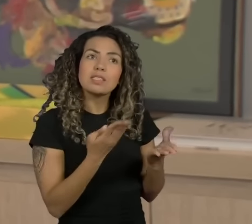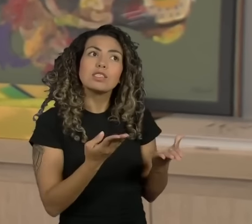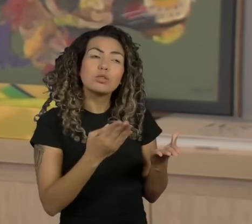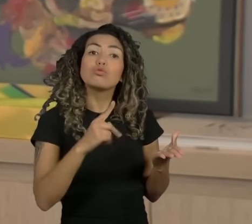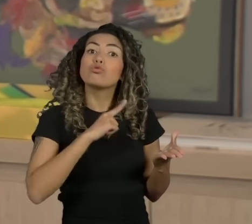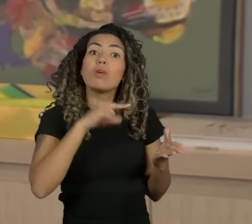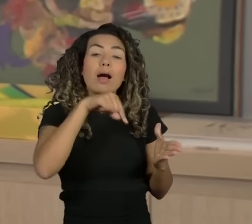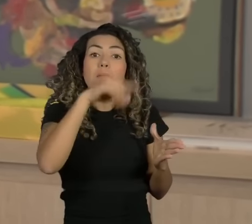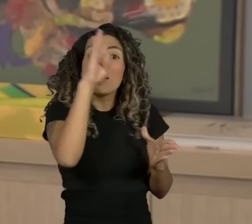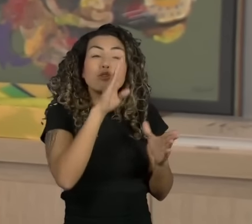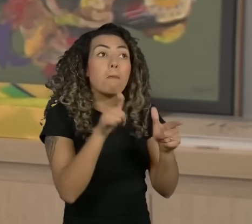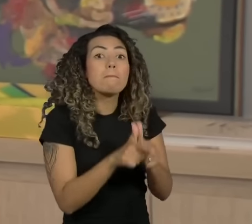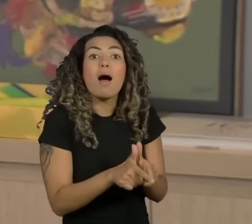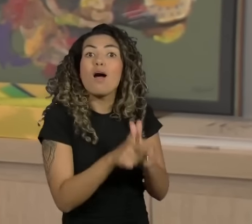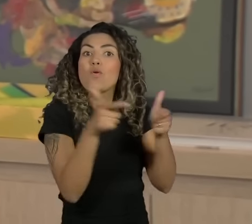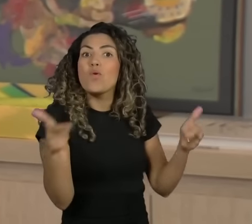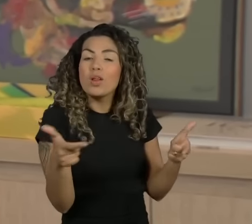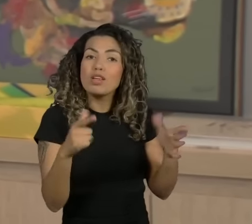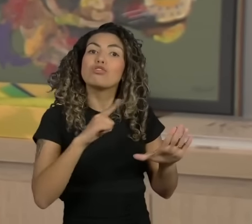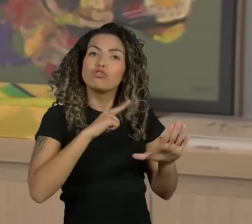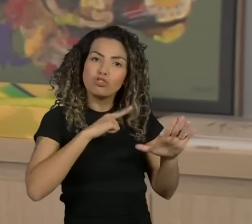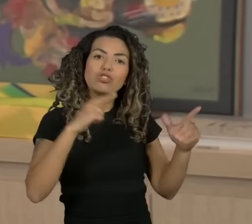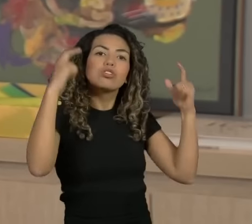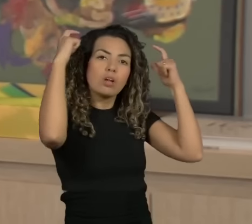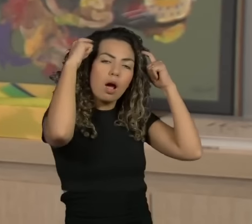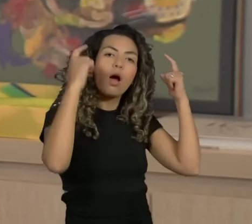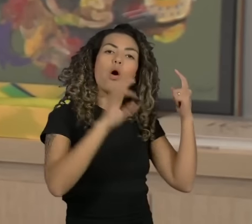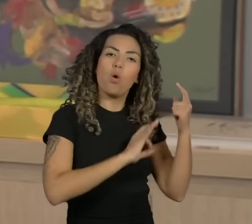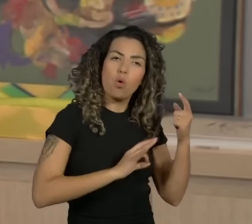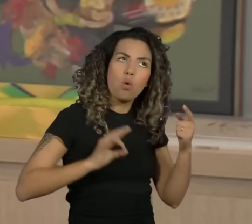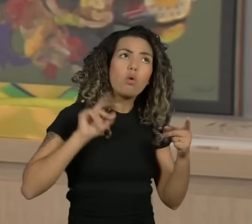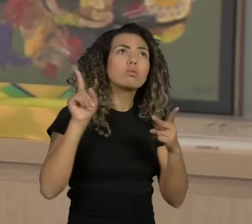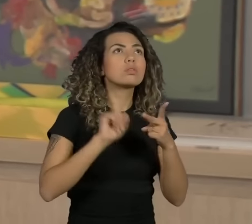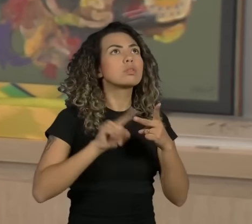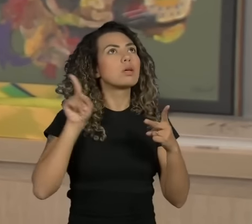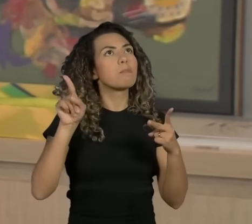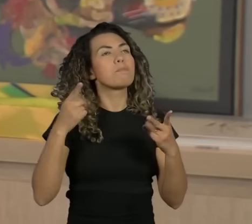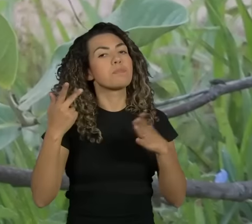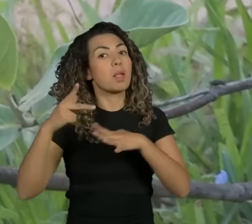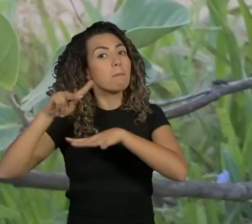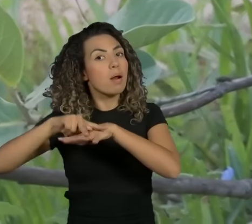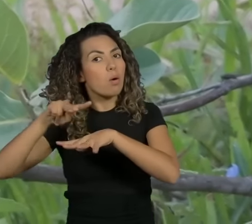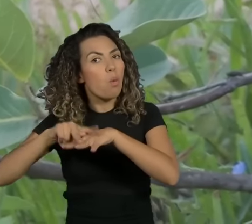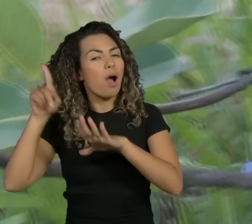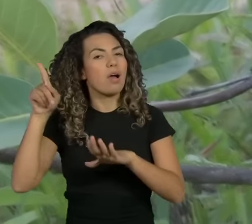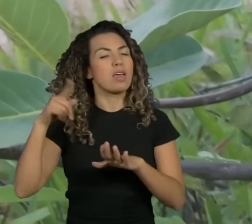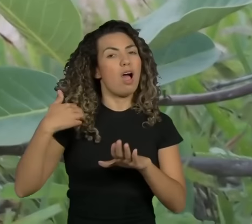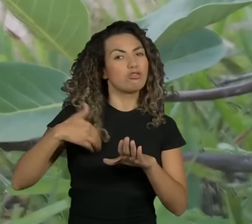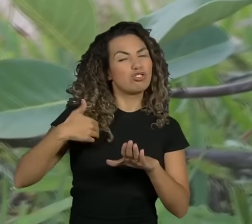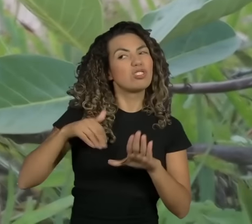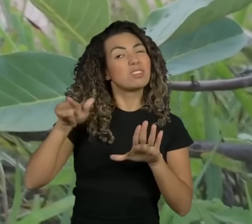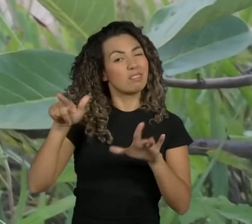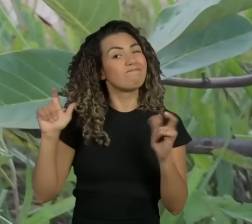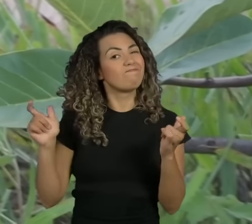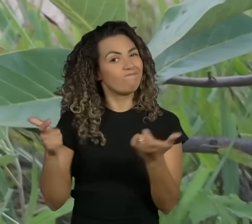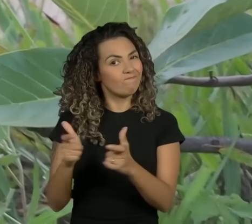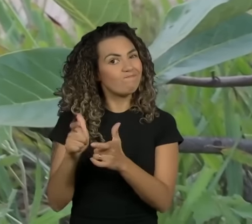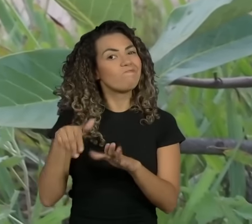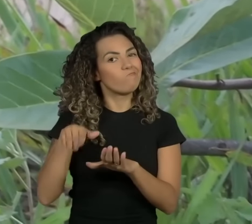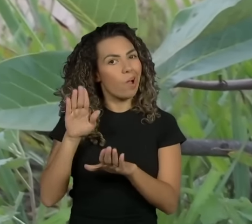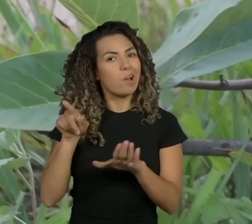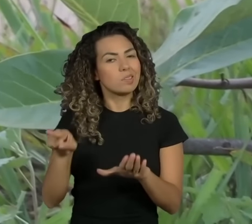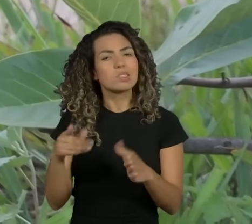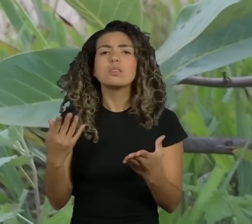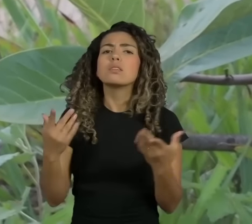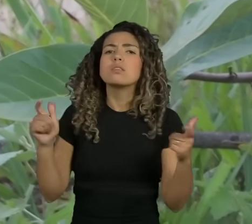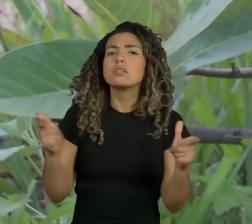onça hoje em dia. No Paraguai e na Argentina a situação já é bem mais complicada.